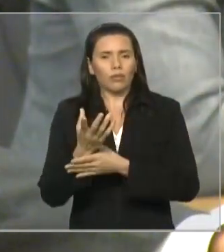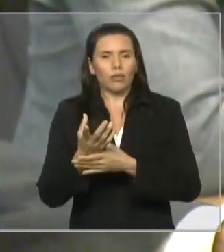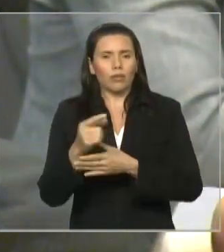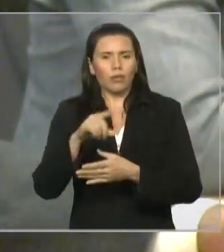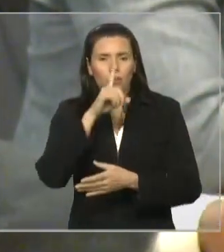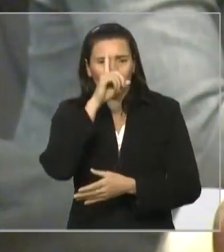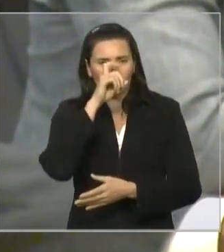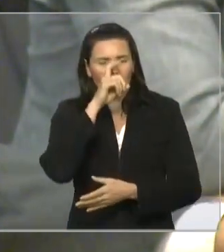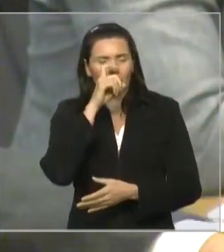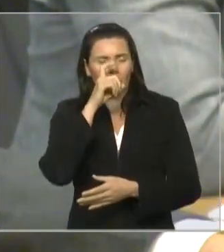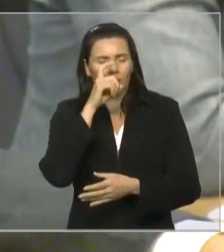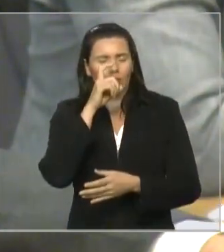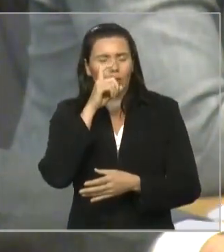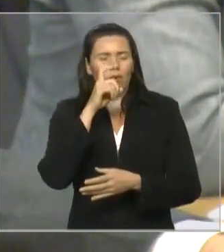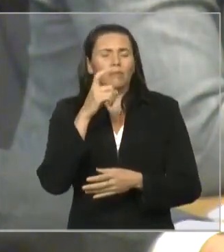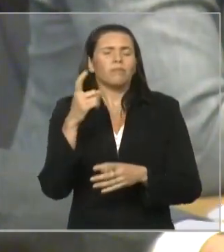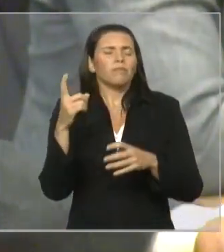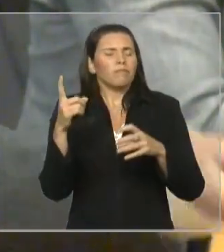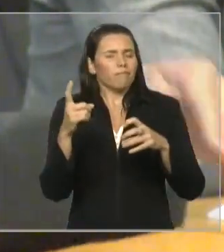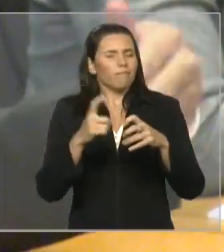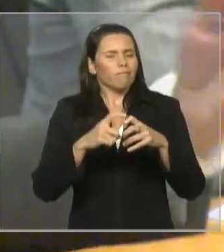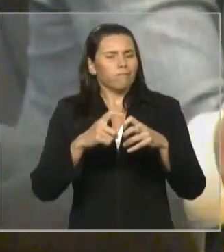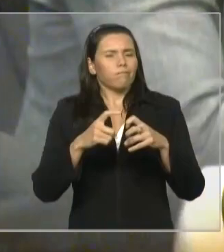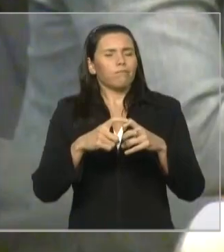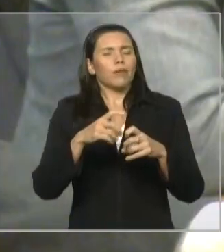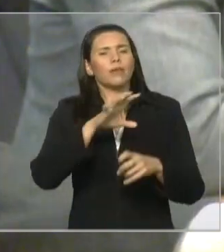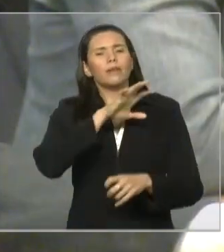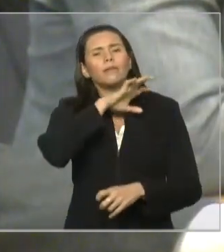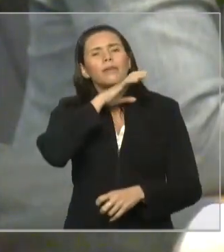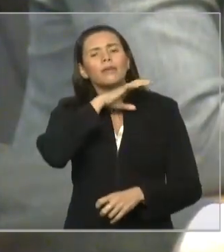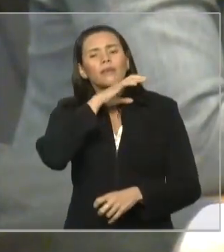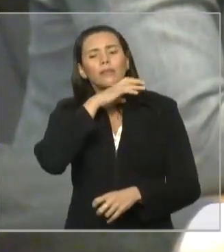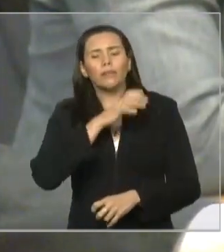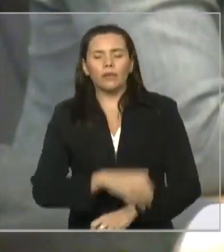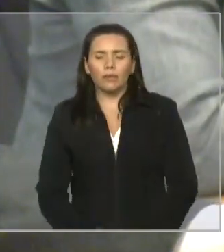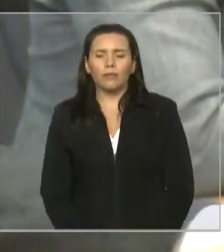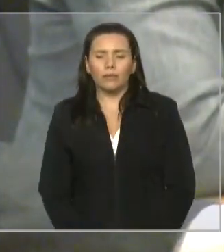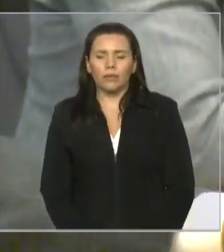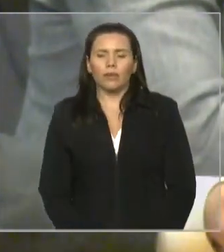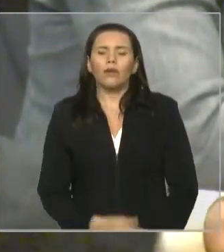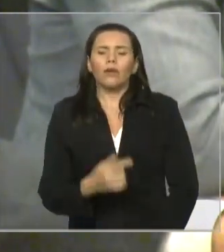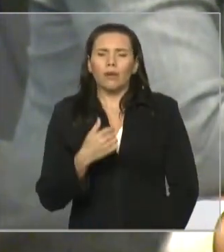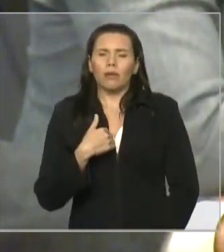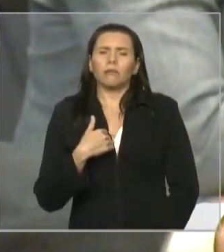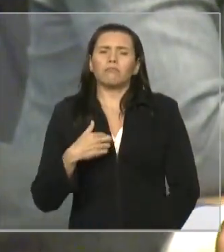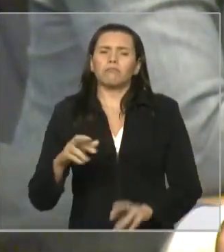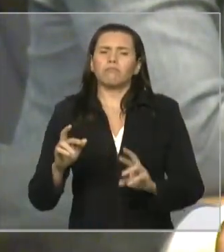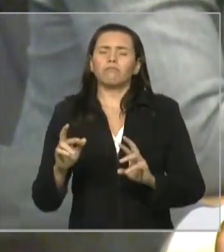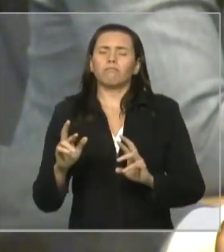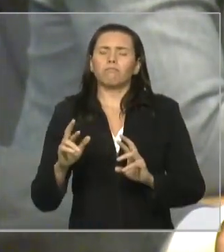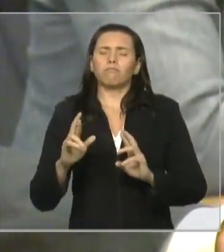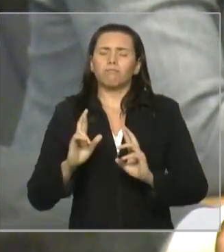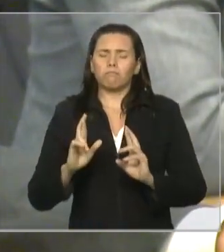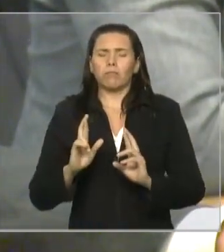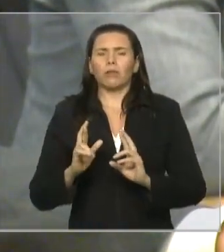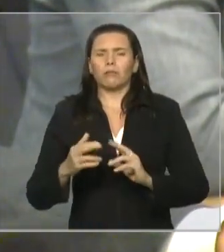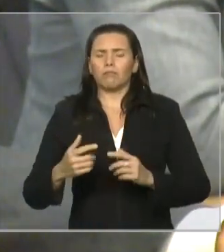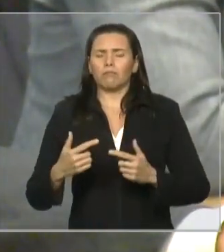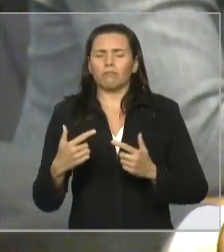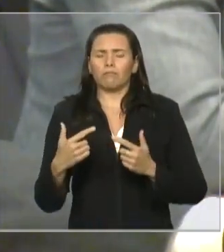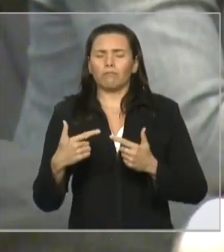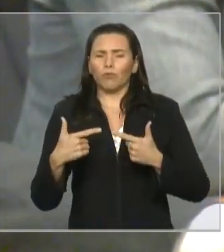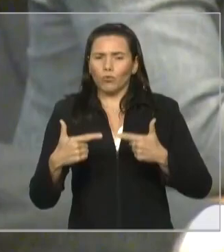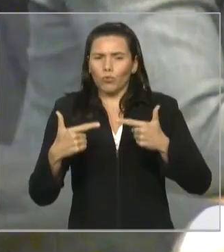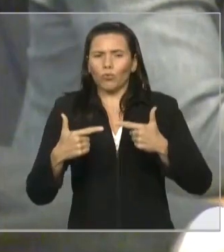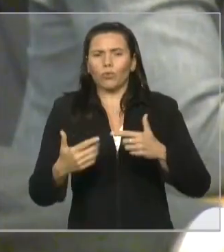com o pensamento seu, do deputado Duarte, em relação a isso, e desejando a vocês êxito nessa caminhada, que é realmente algo extremamente